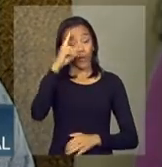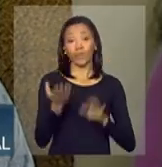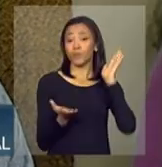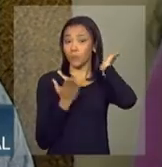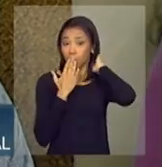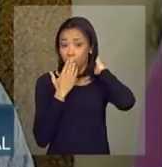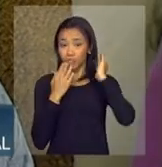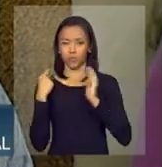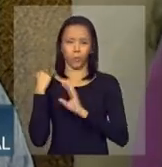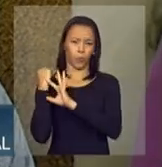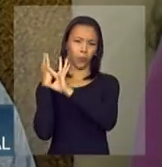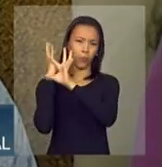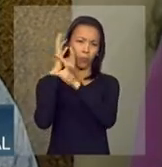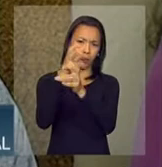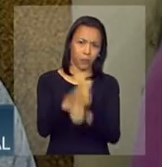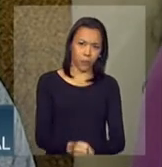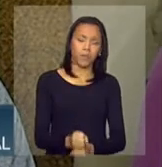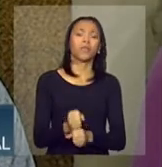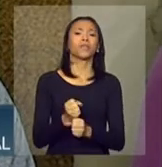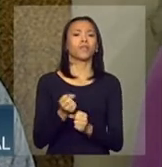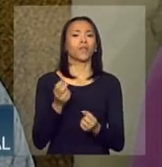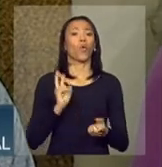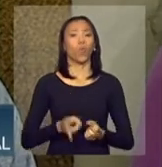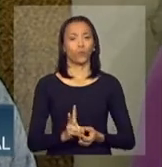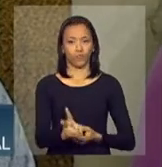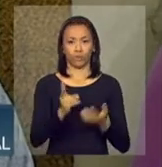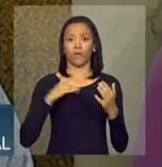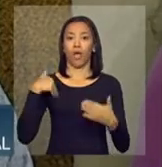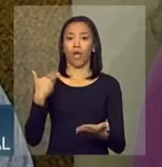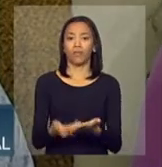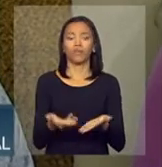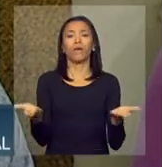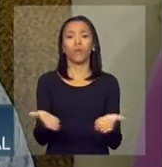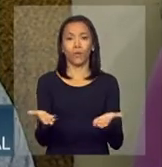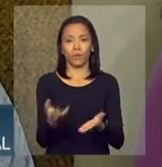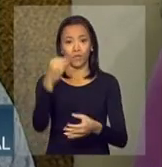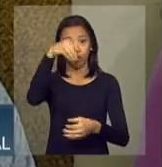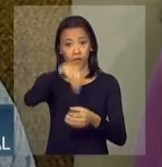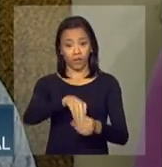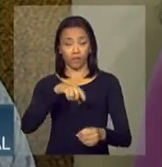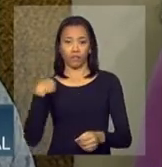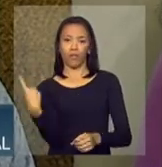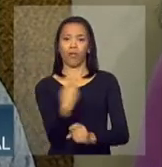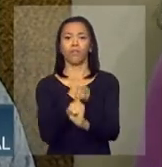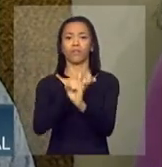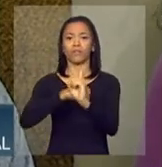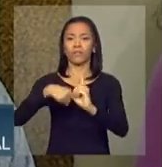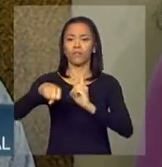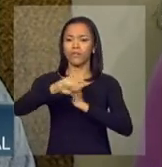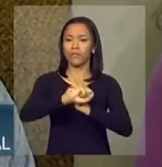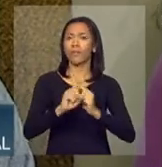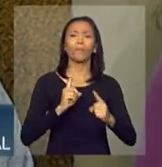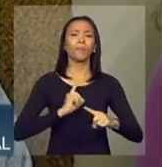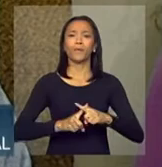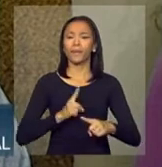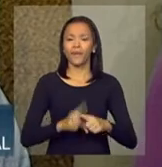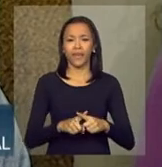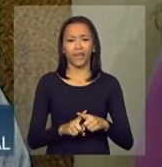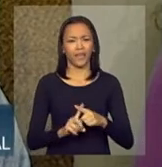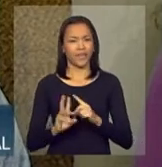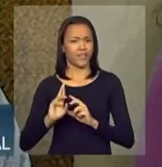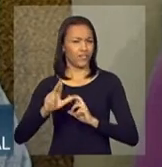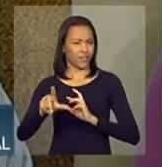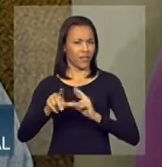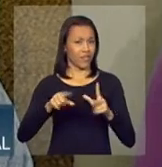povos e de sua contribuição que permanece viva para a nossa sociedade, porque, diferentemente do que